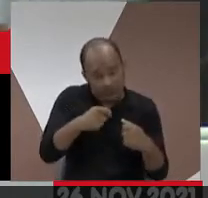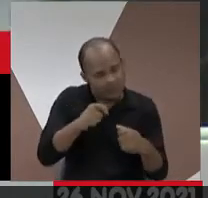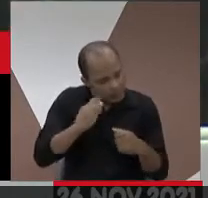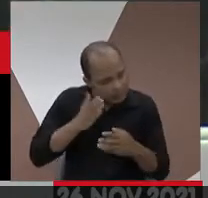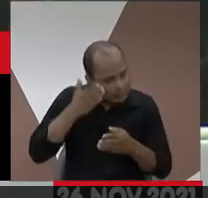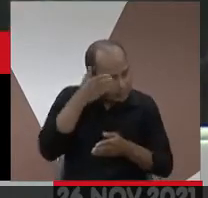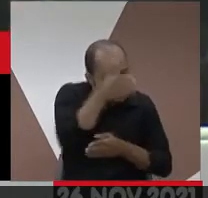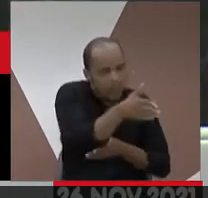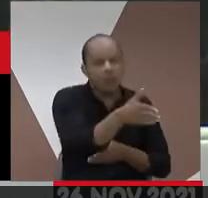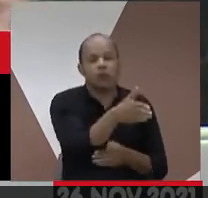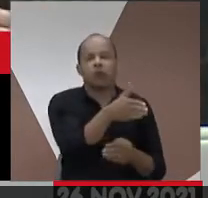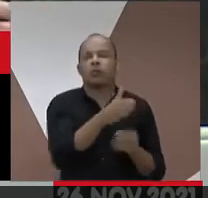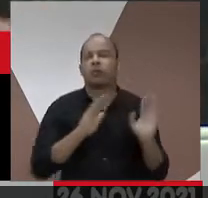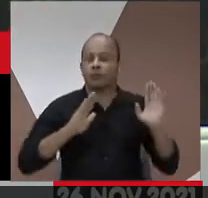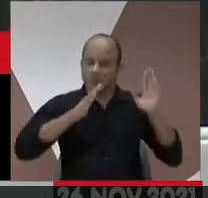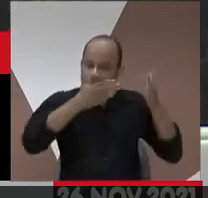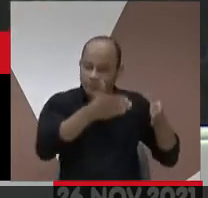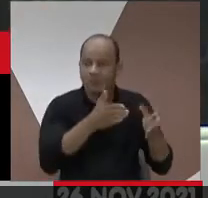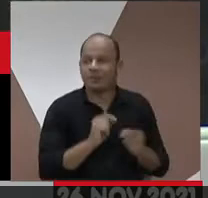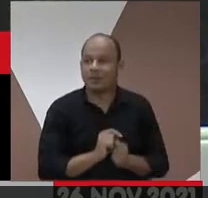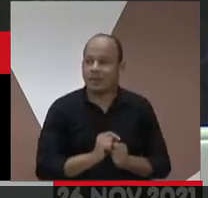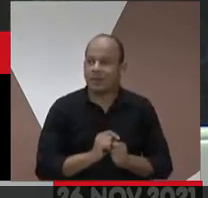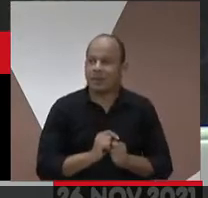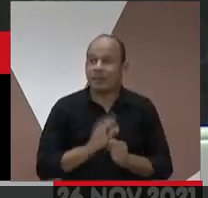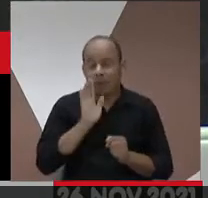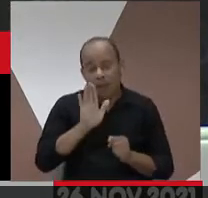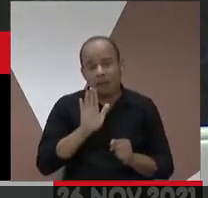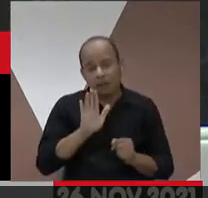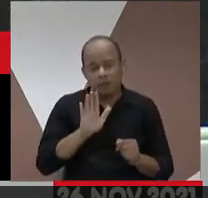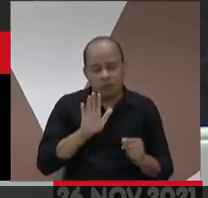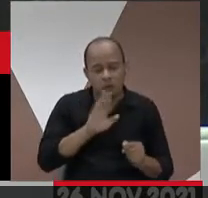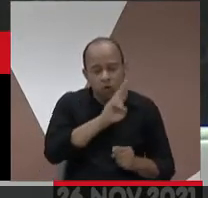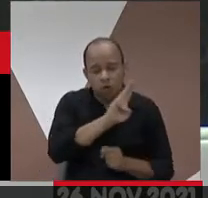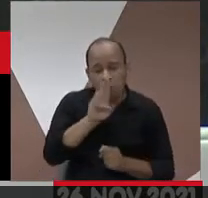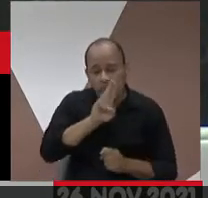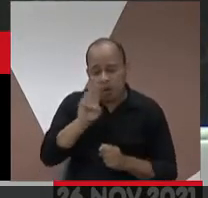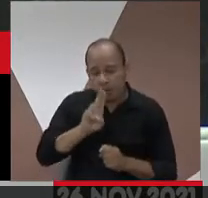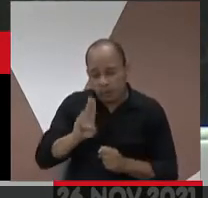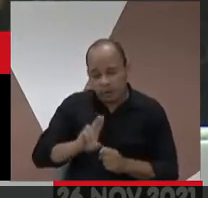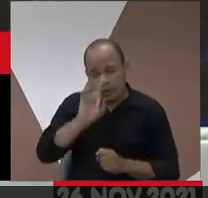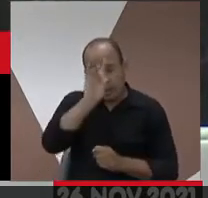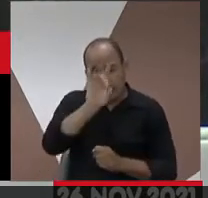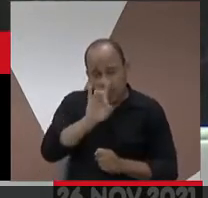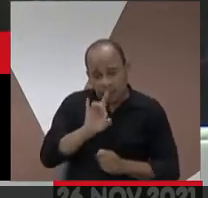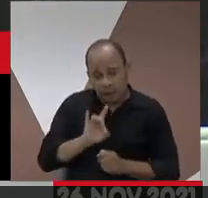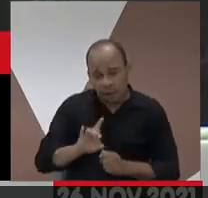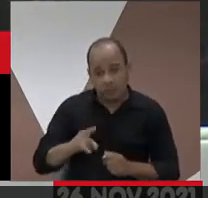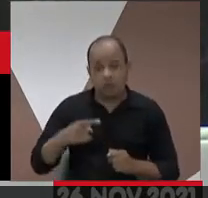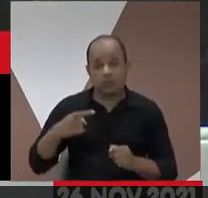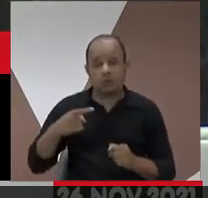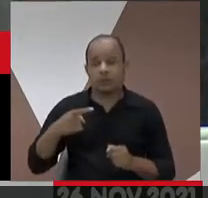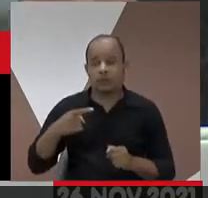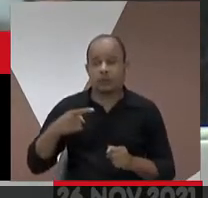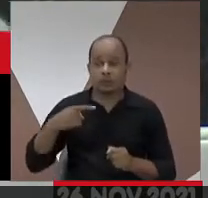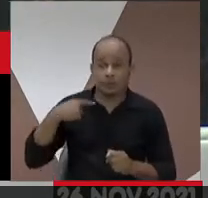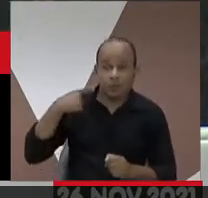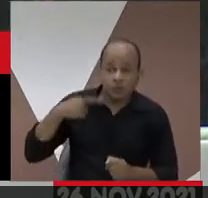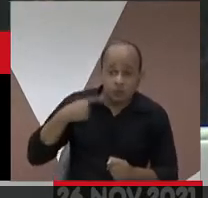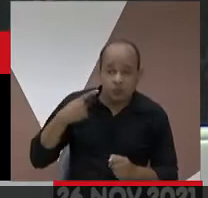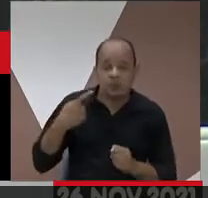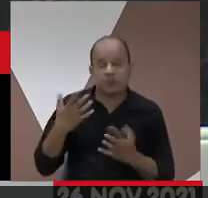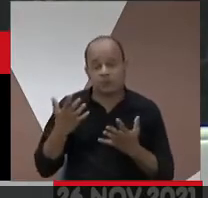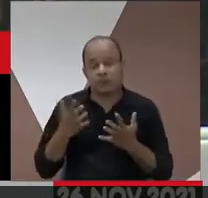aqui, mas não em nome do conjunto dos parlamentares da frente, mas dizendo que é um tema que já vem